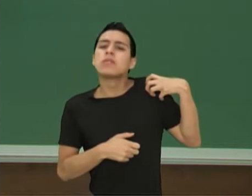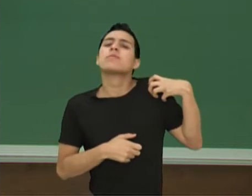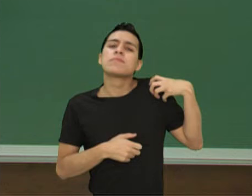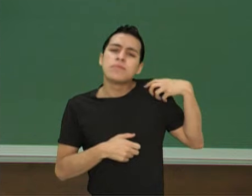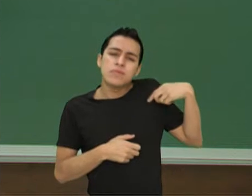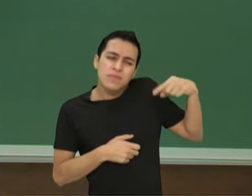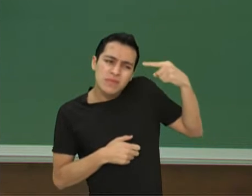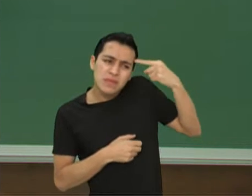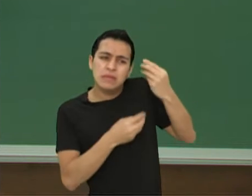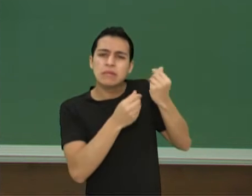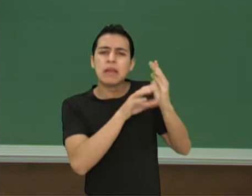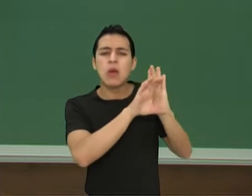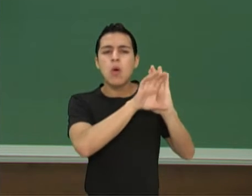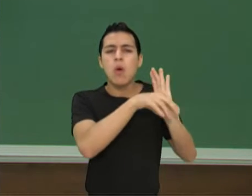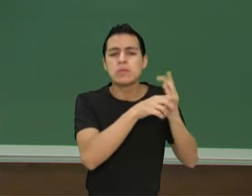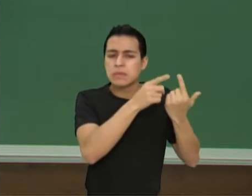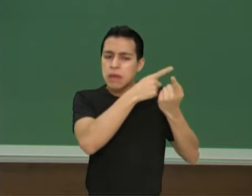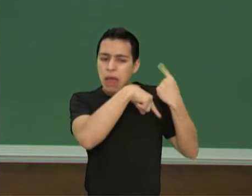princípio, e se a gente for voltando,